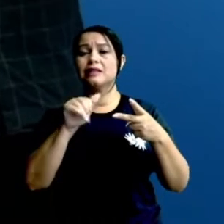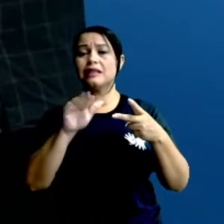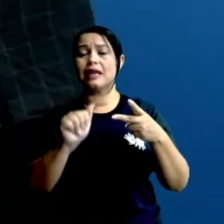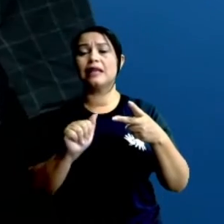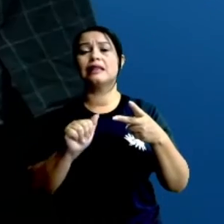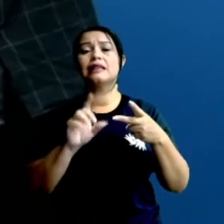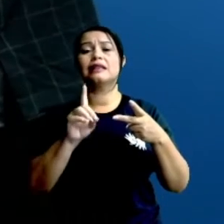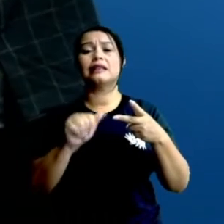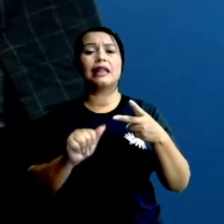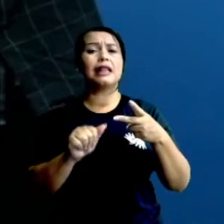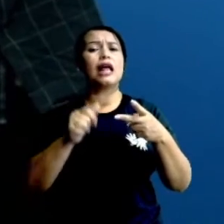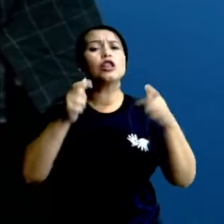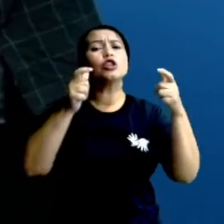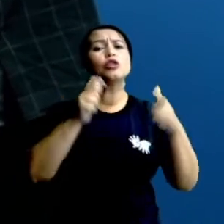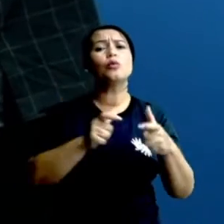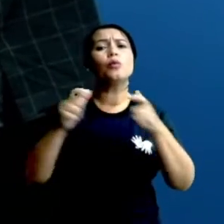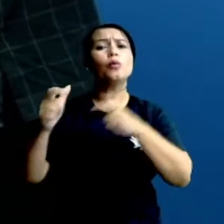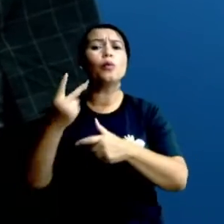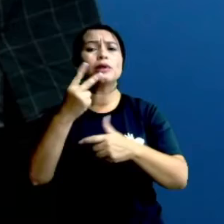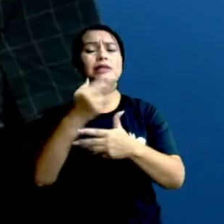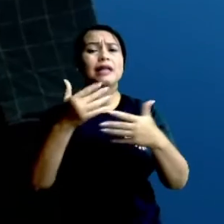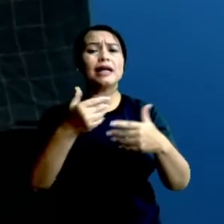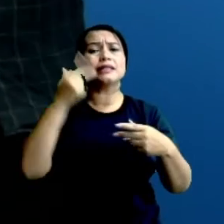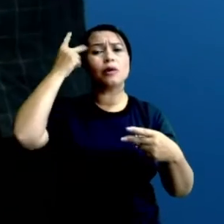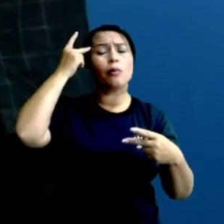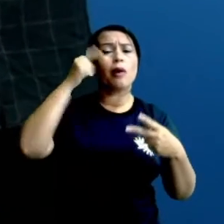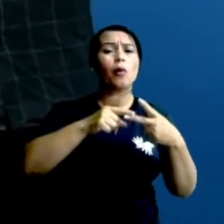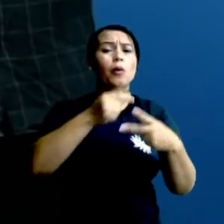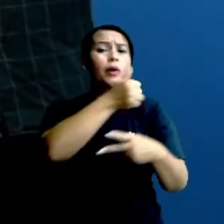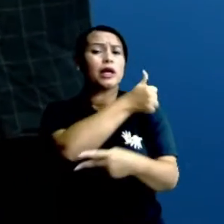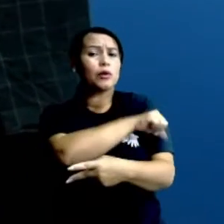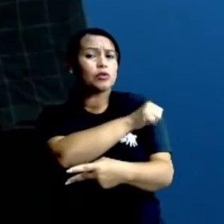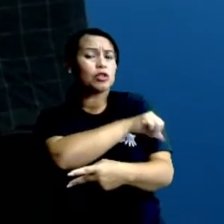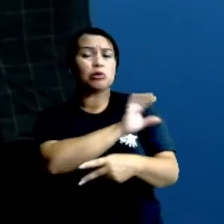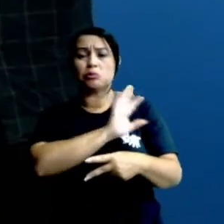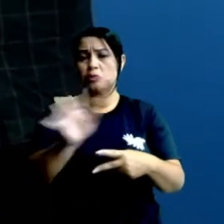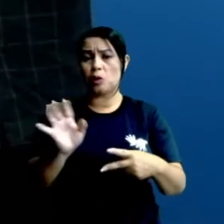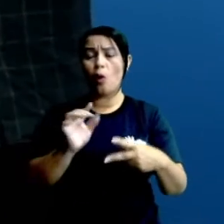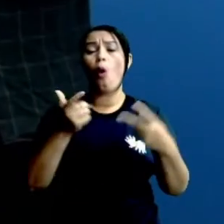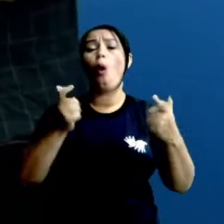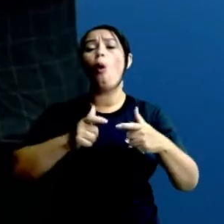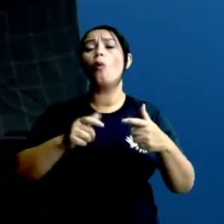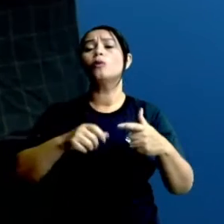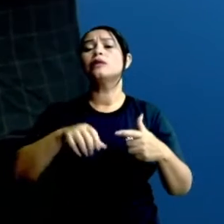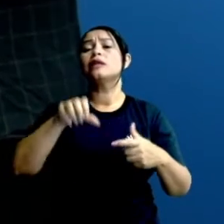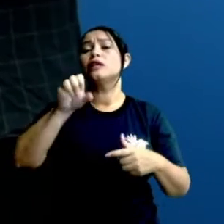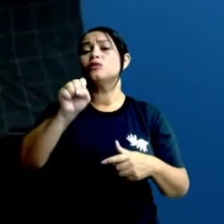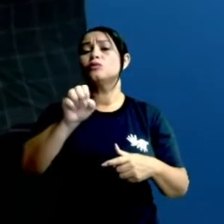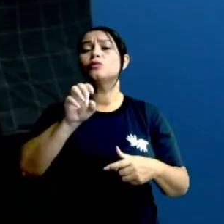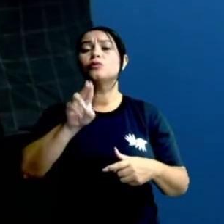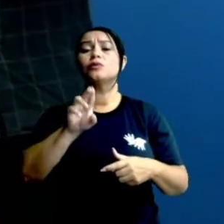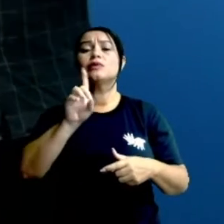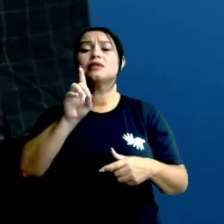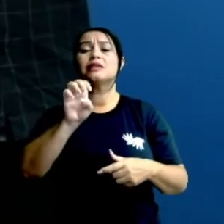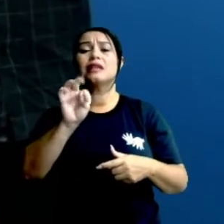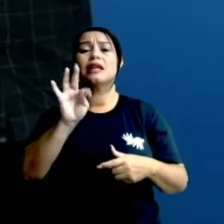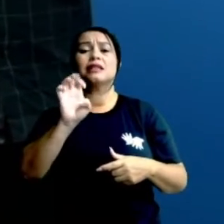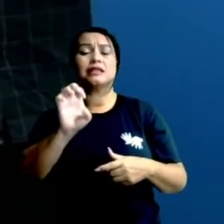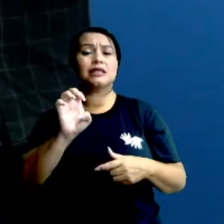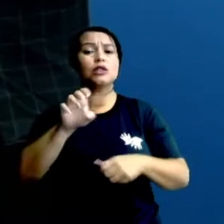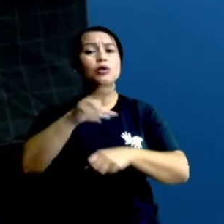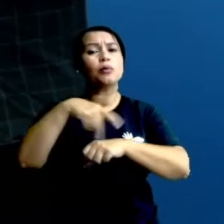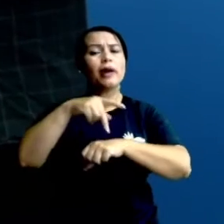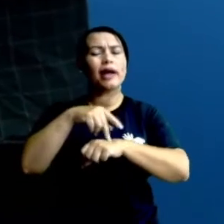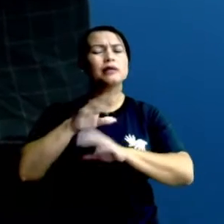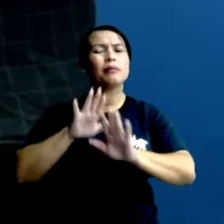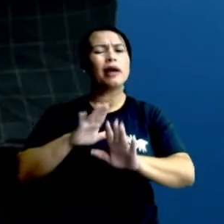cidades apenas, São Paulo e Rio de Janeiro. E, logicamente, concentrado na região sudeste do país. Mais à frente a gente vai ver um